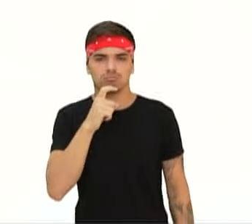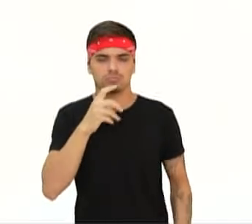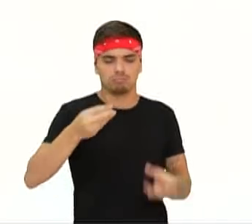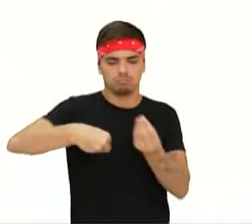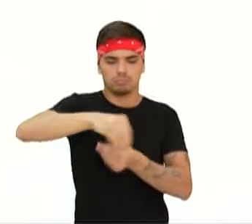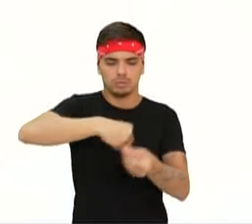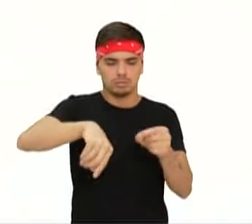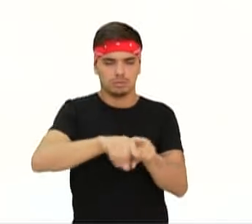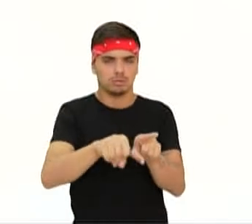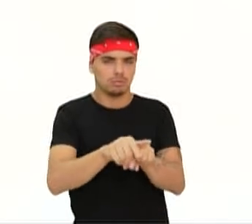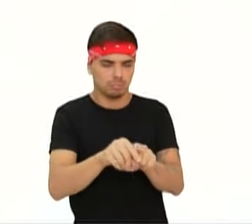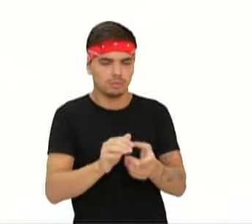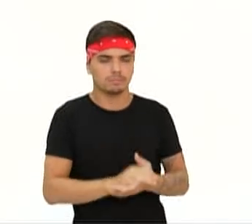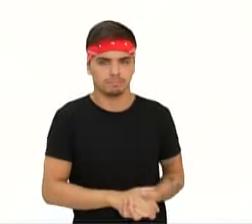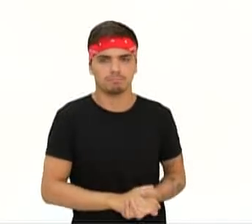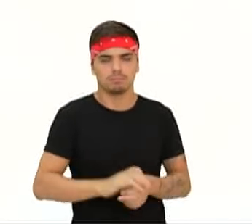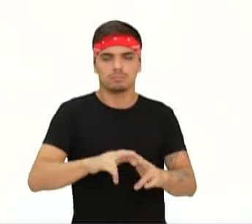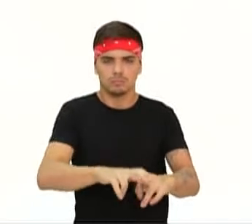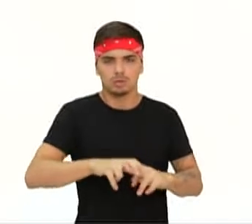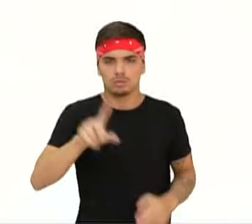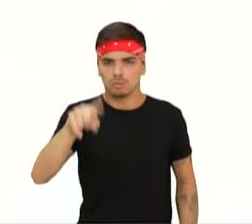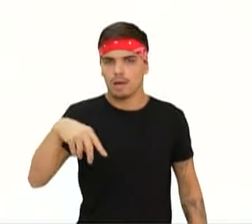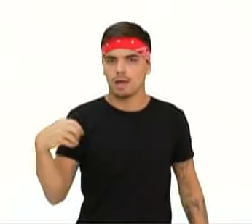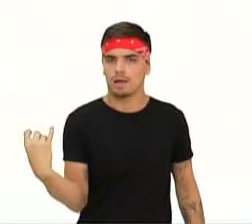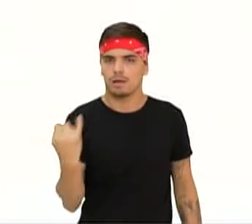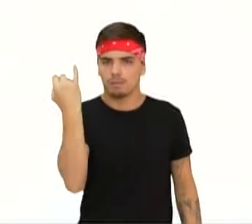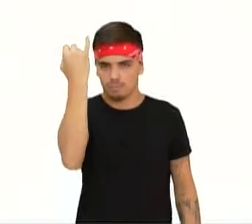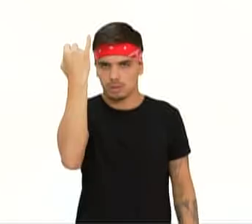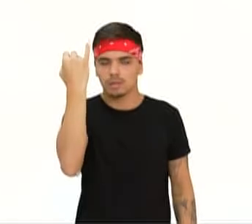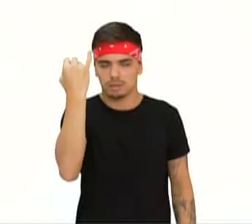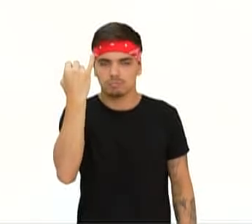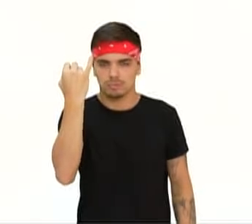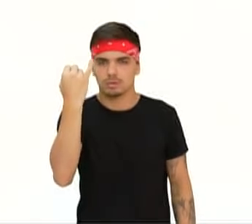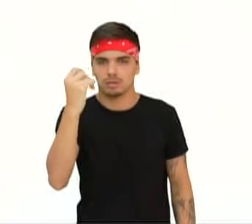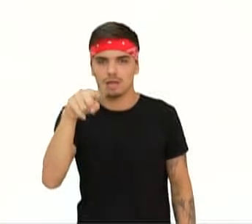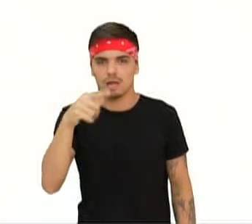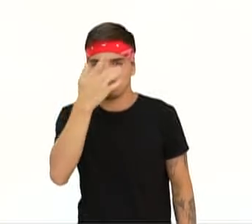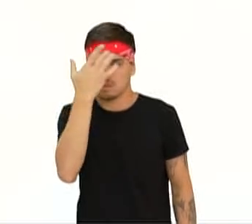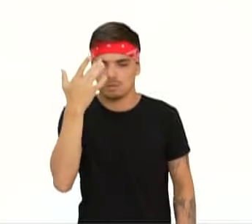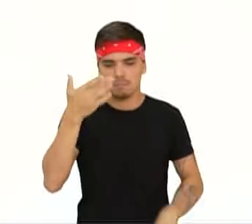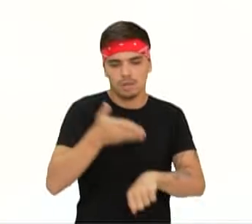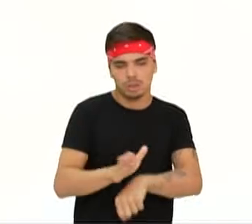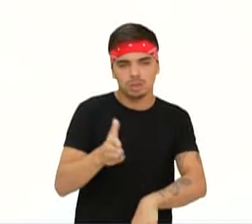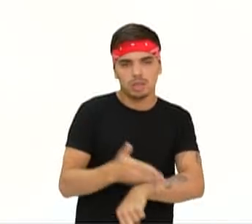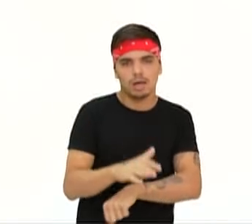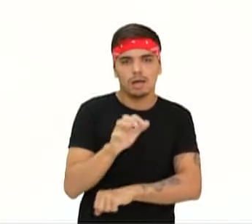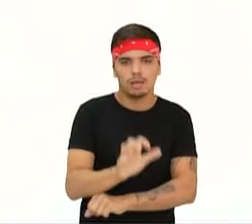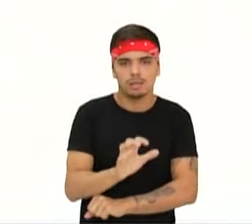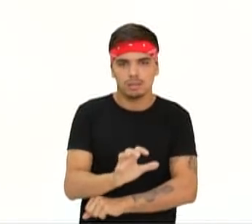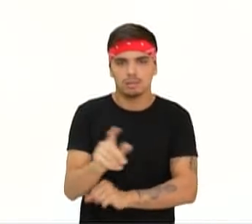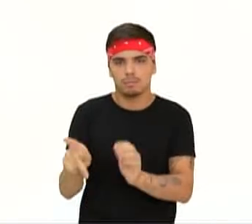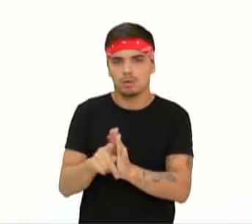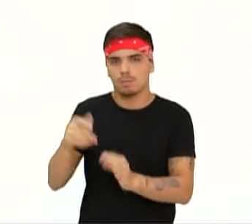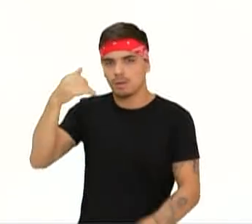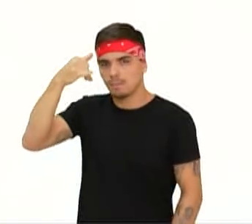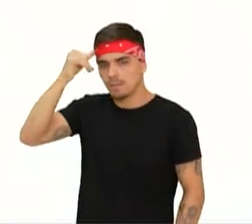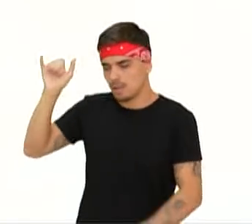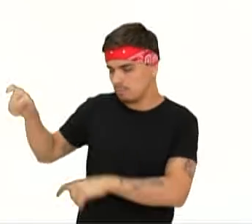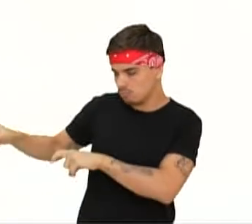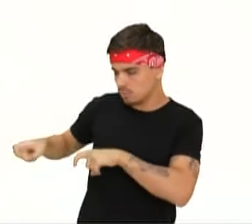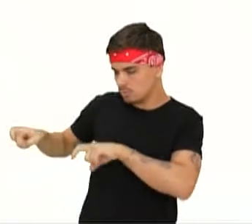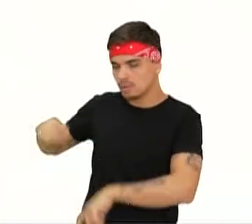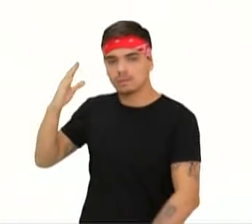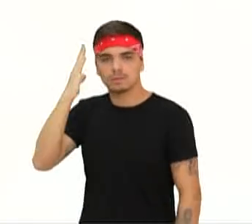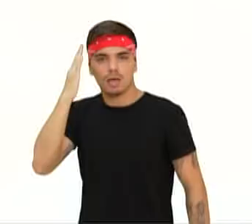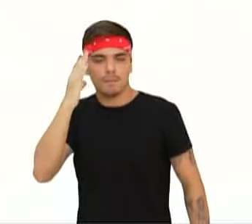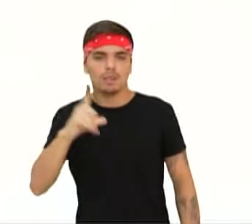temperados e frios. Então, é importante, né, que quem for praticar essa prática da pecuária saiba, né,